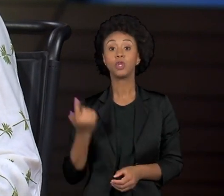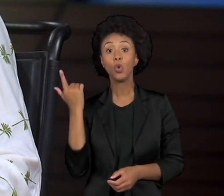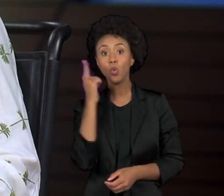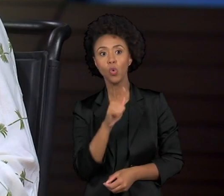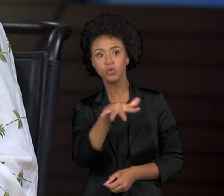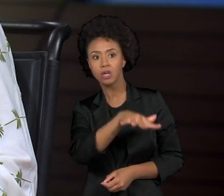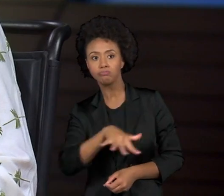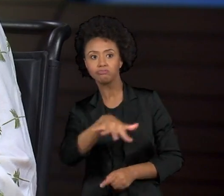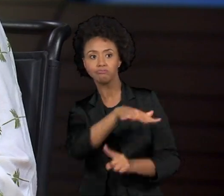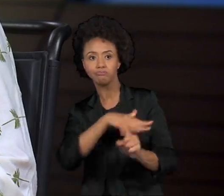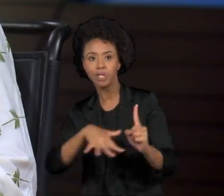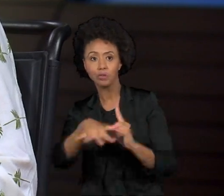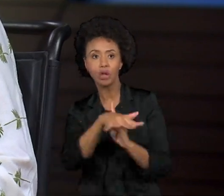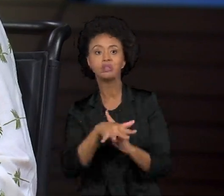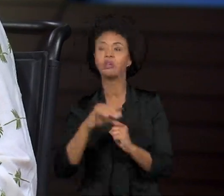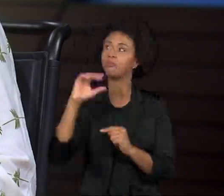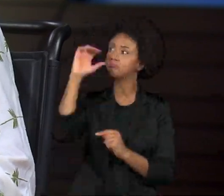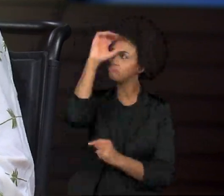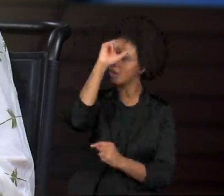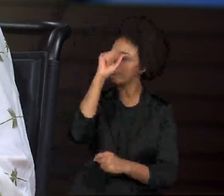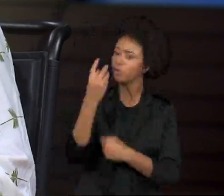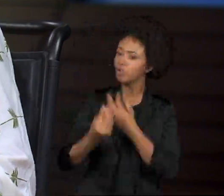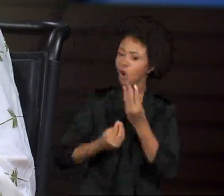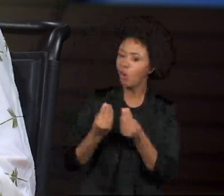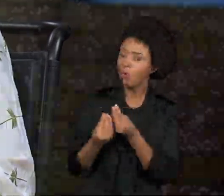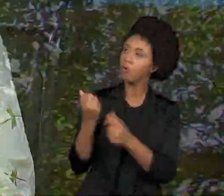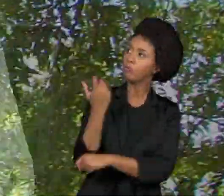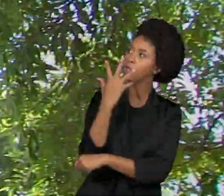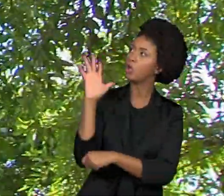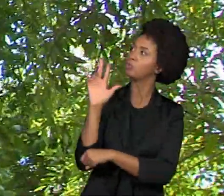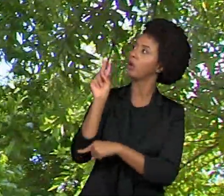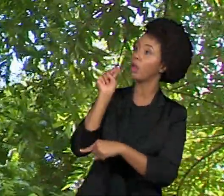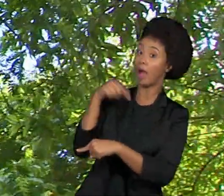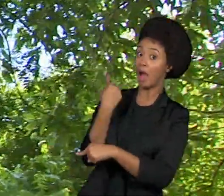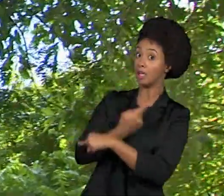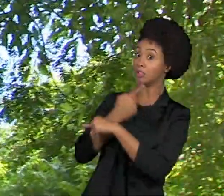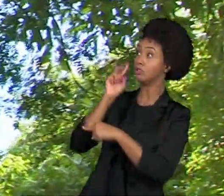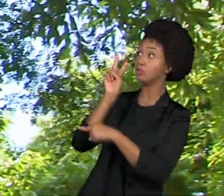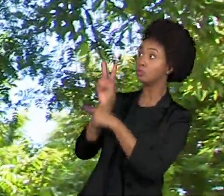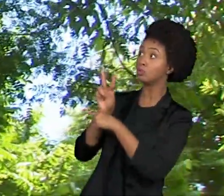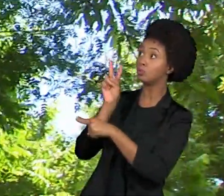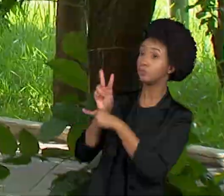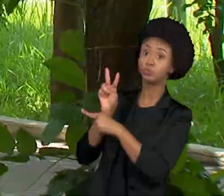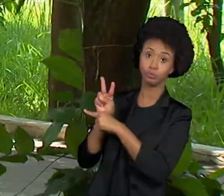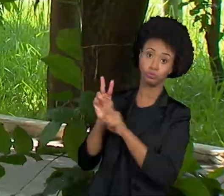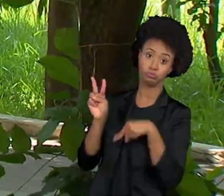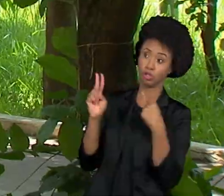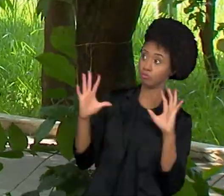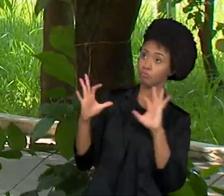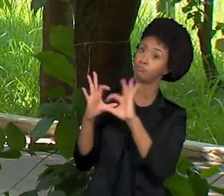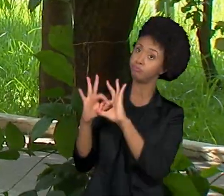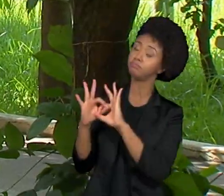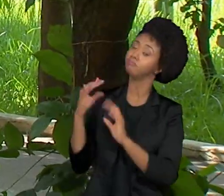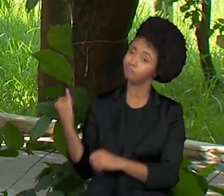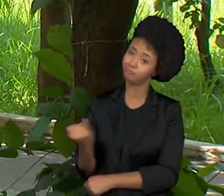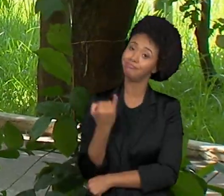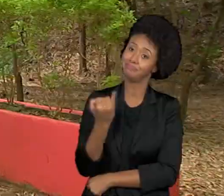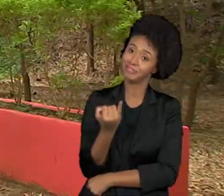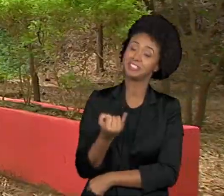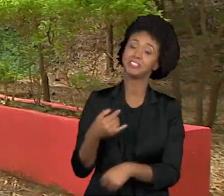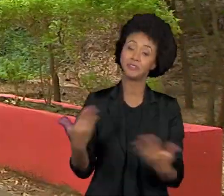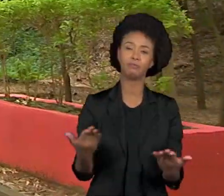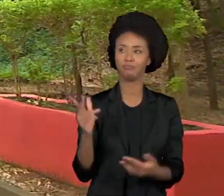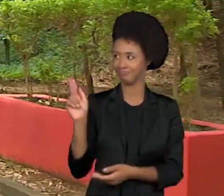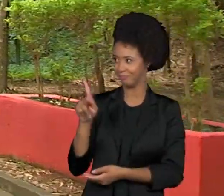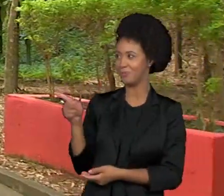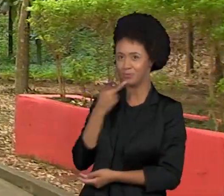sociedade se eduque para essa questão de como a gente pode proteger a natureza, já que a gente faz parte dela, acho que é importante. E como o professor falou